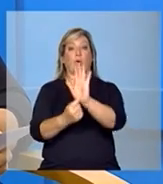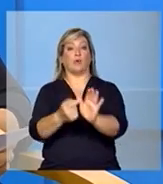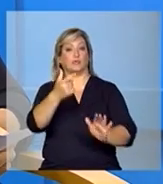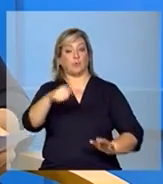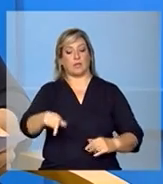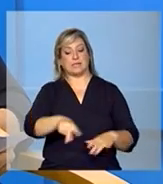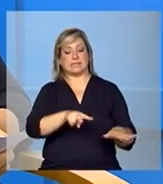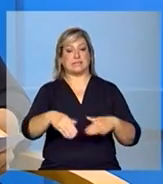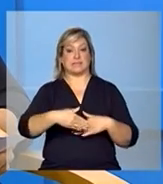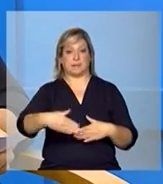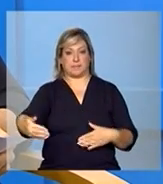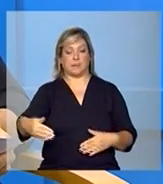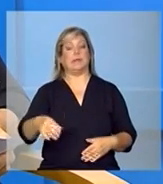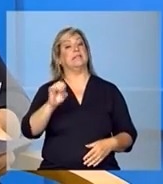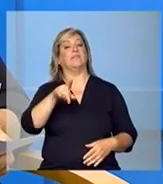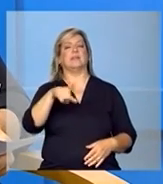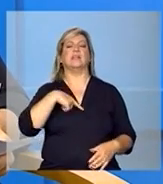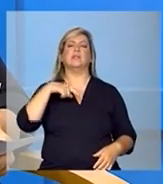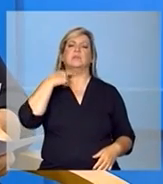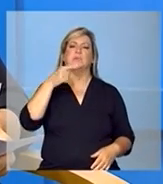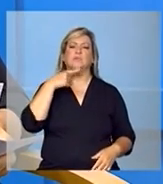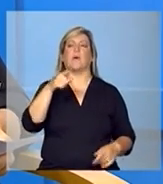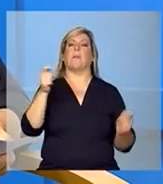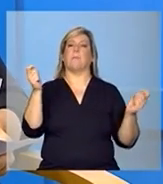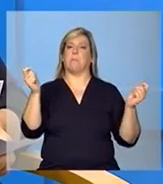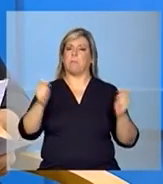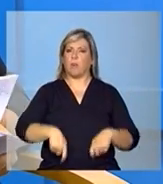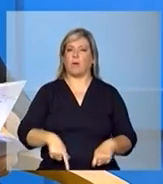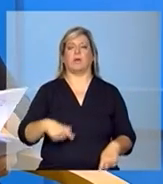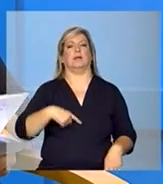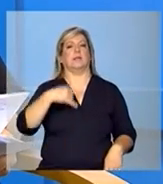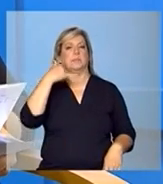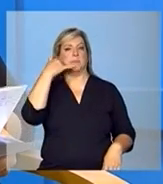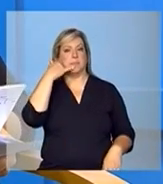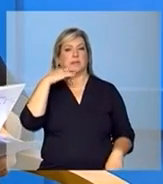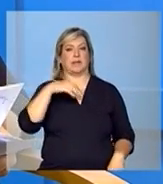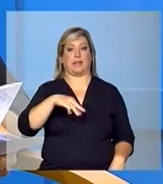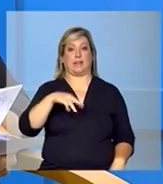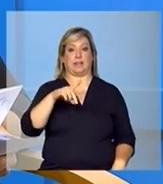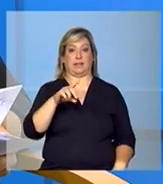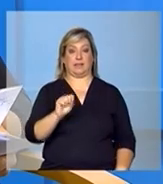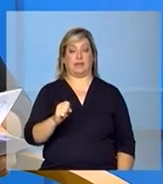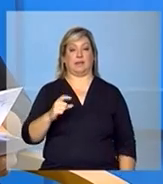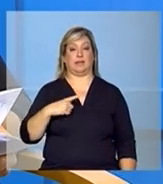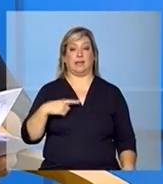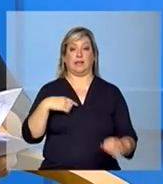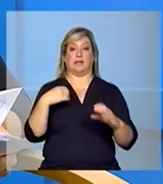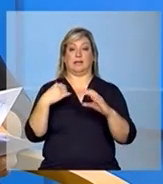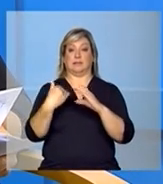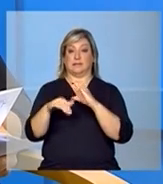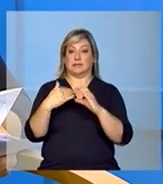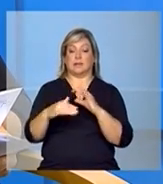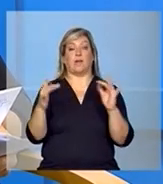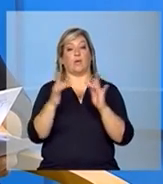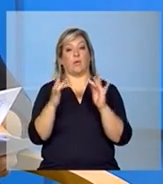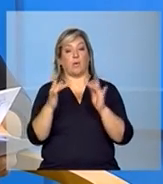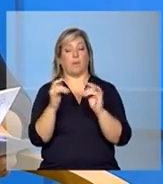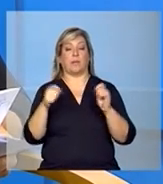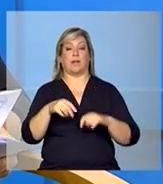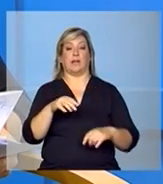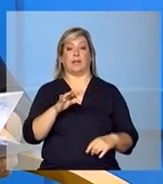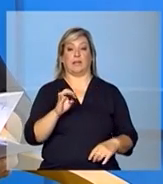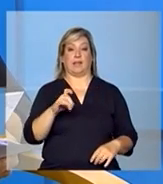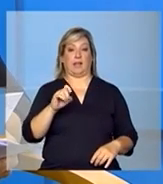você tiver alguma dúvida você pode entrar em contato com o MDS através do e-mail é t@gmail.com